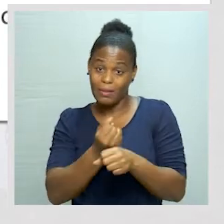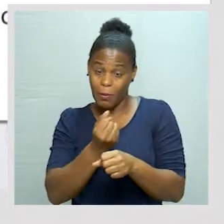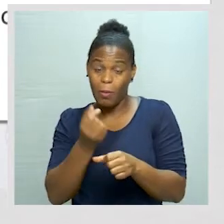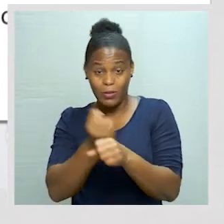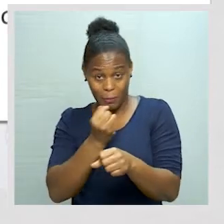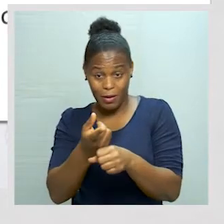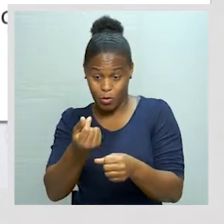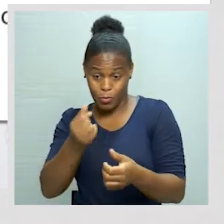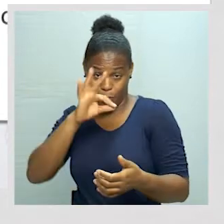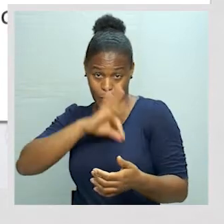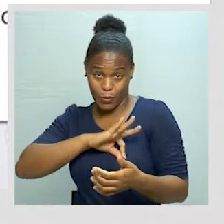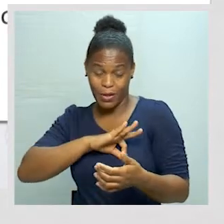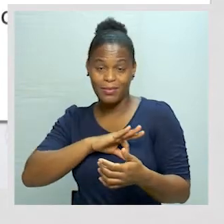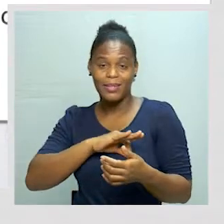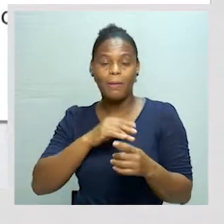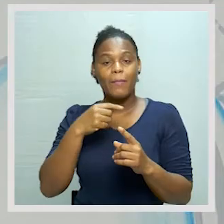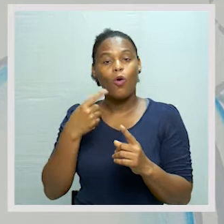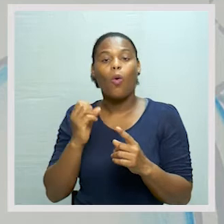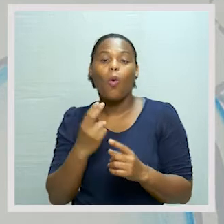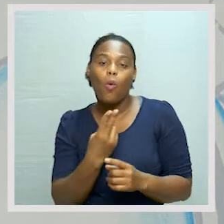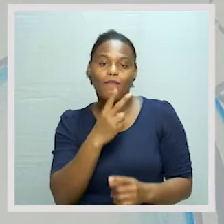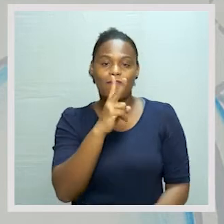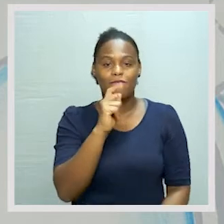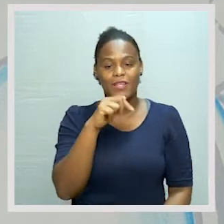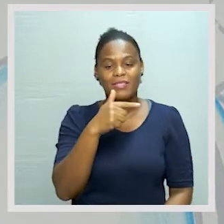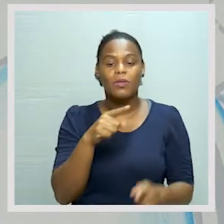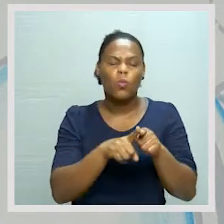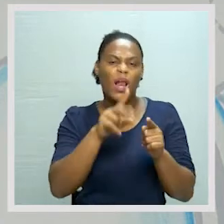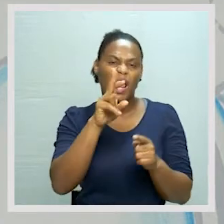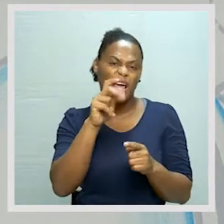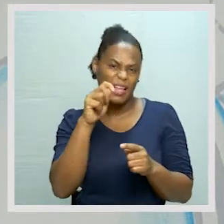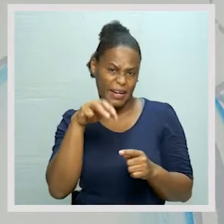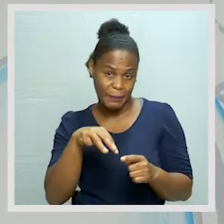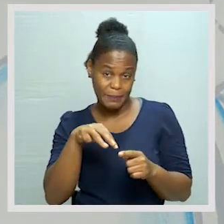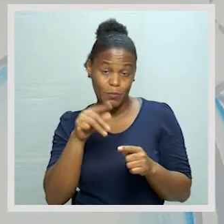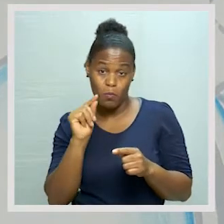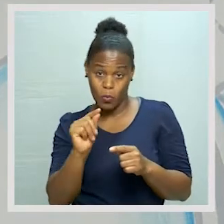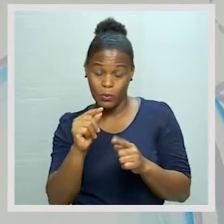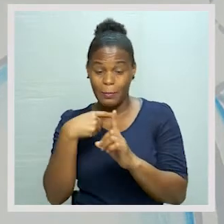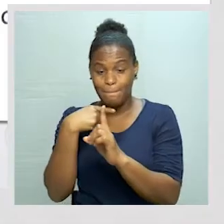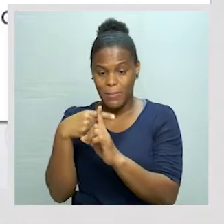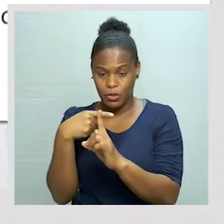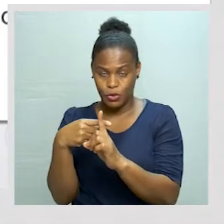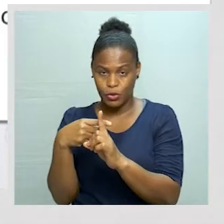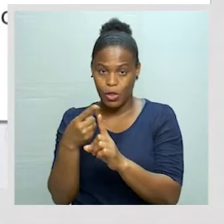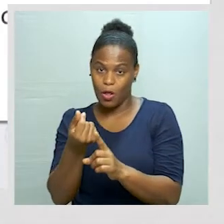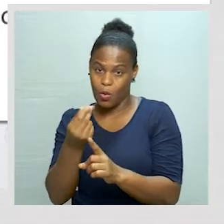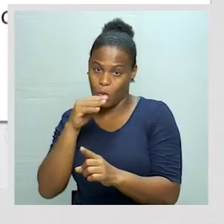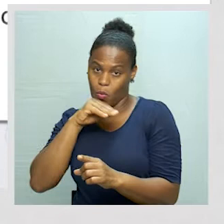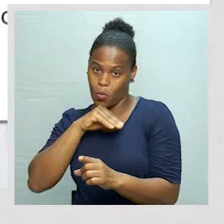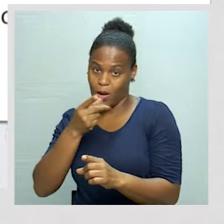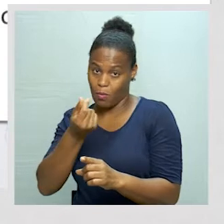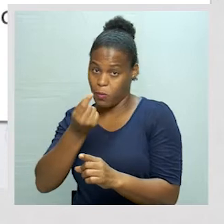do trabalho, que é salários de vencimentos, que nós chamamos de REM, ponto, mais a